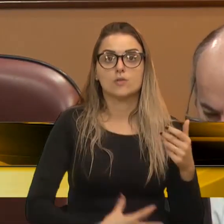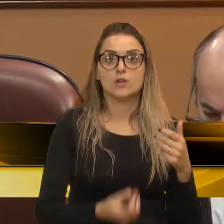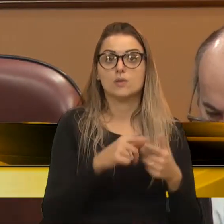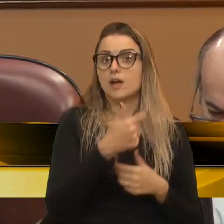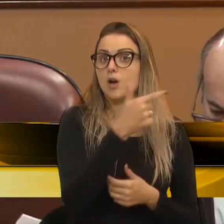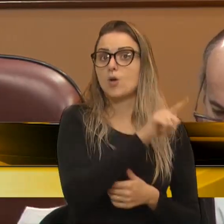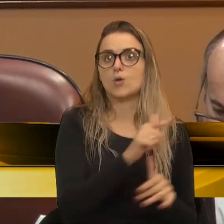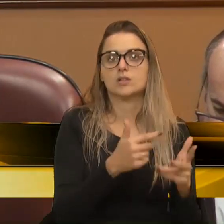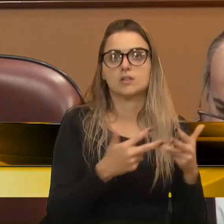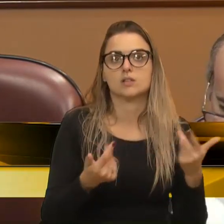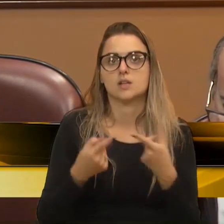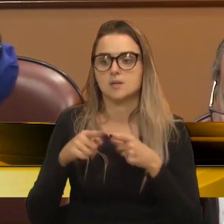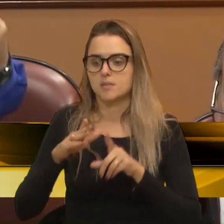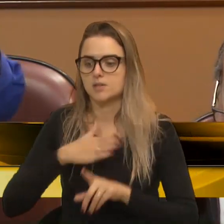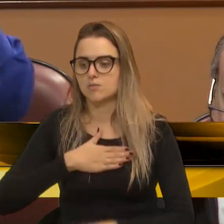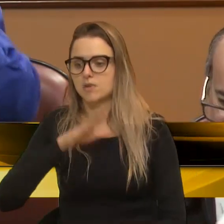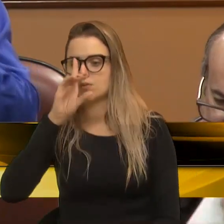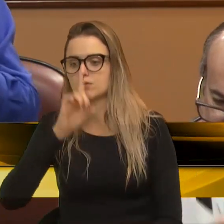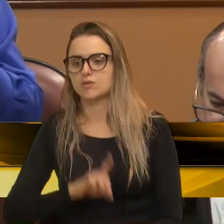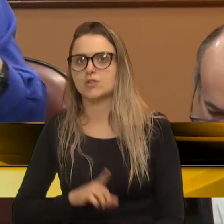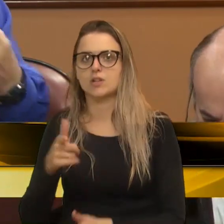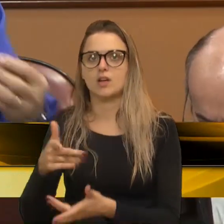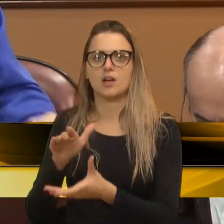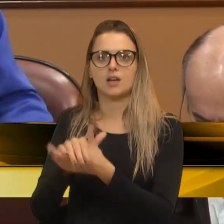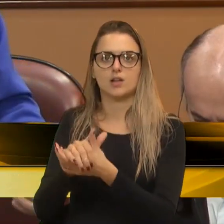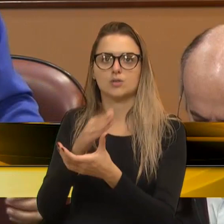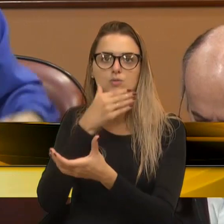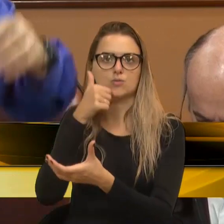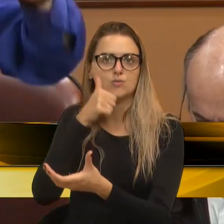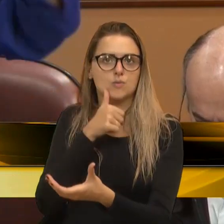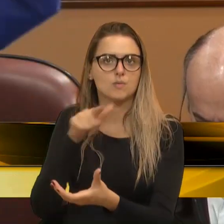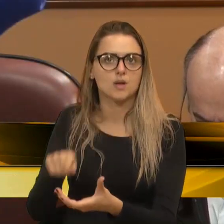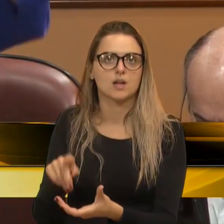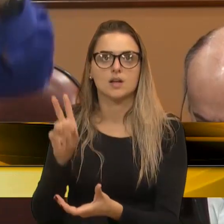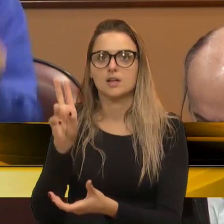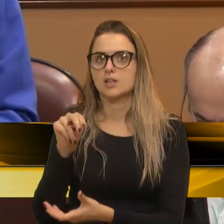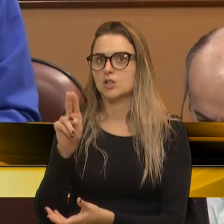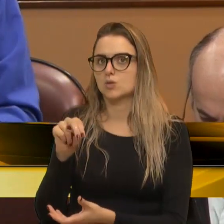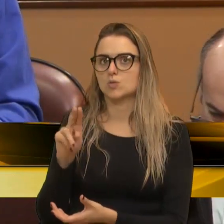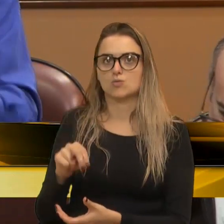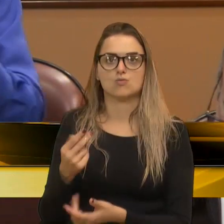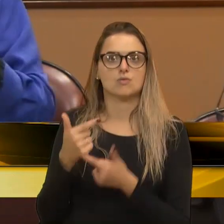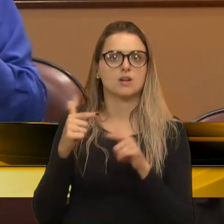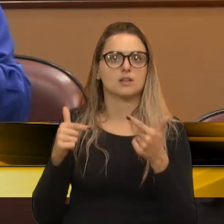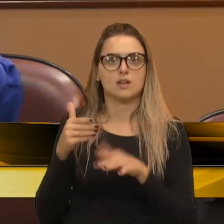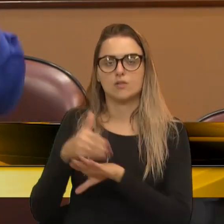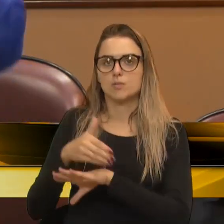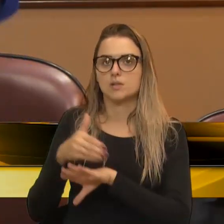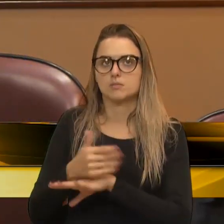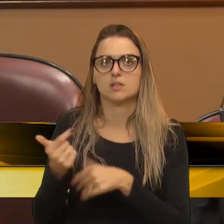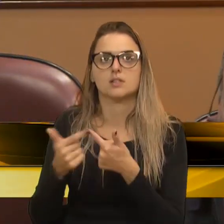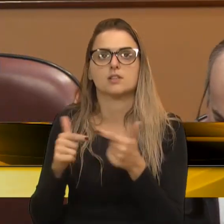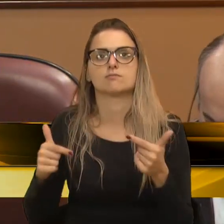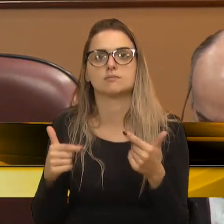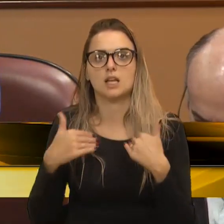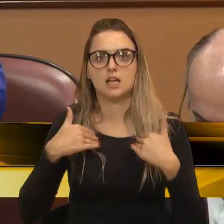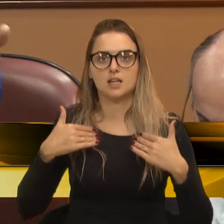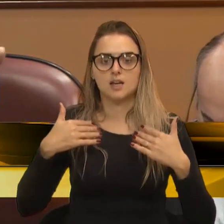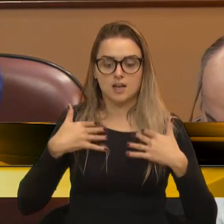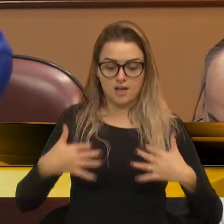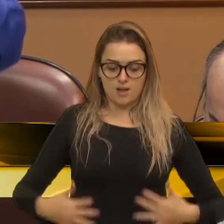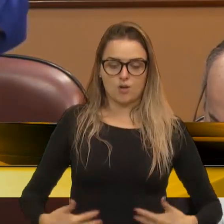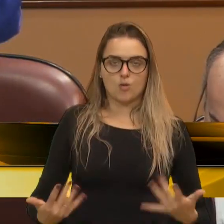história. Mas o direito daquele casal de poder que nunca foi ouvido. E não tem força física mais para